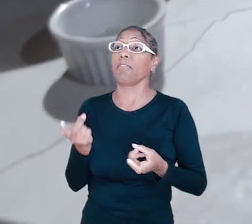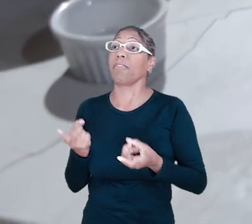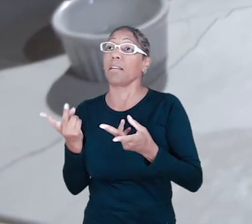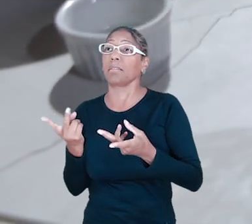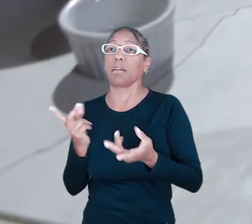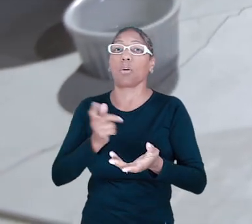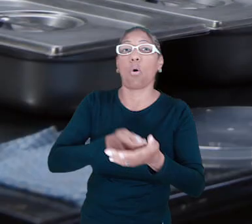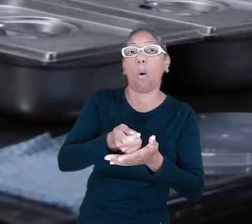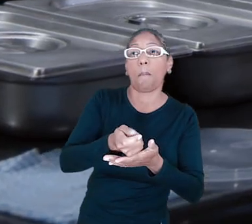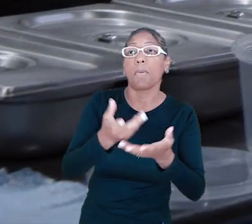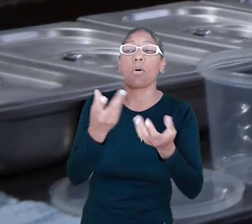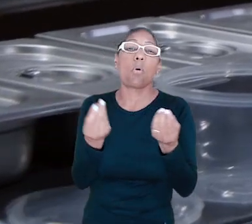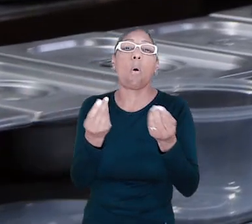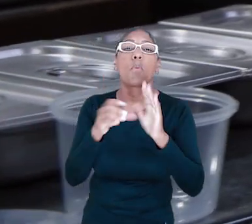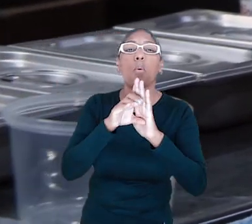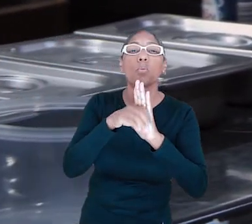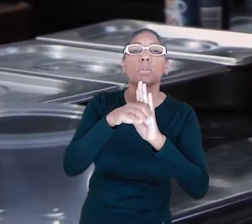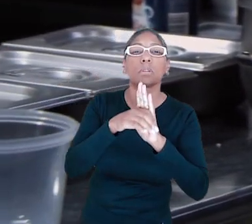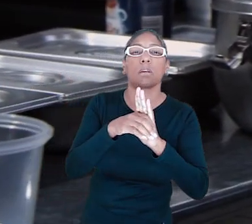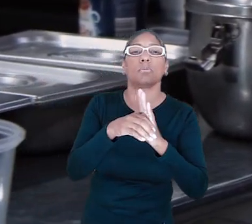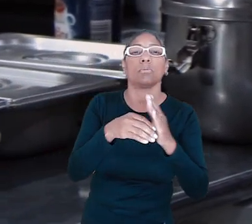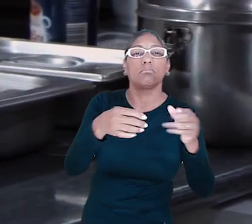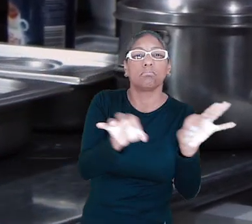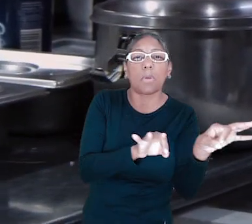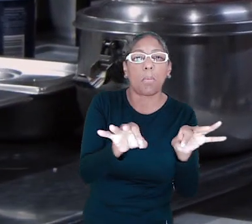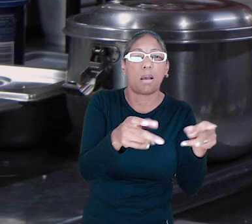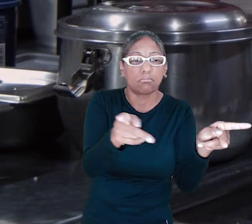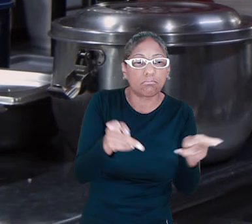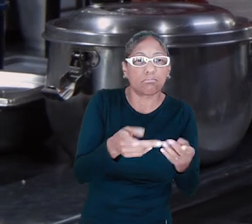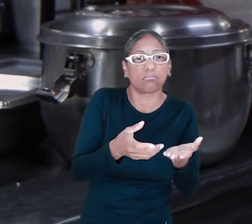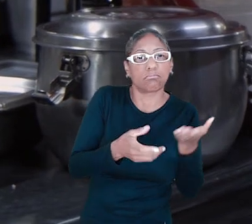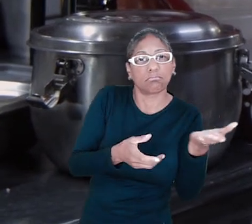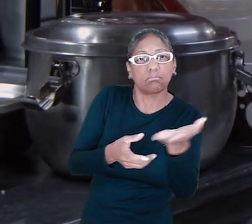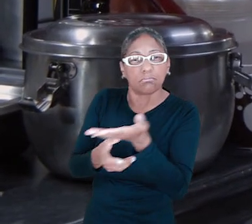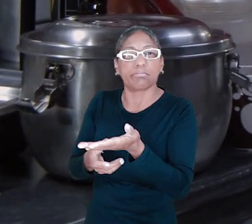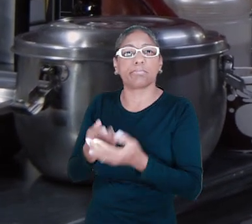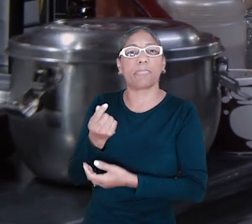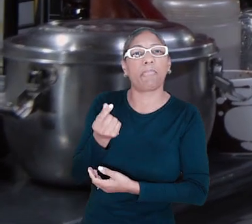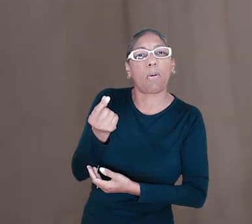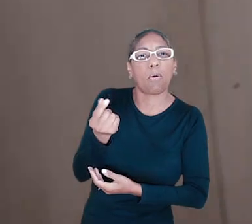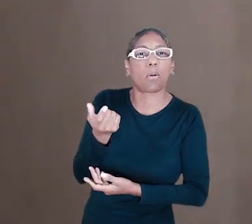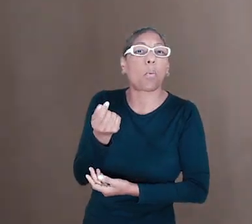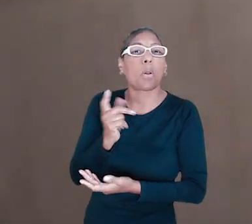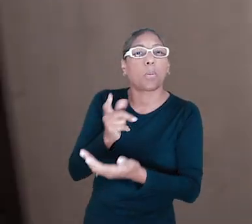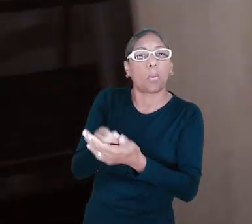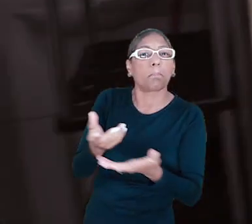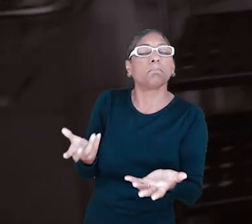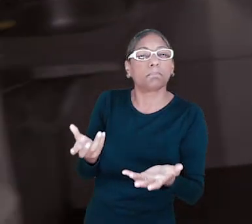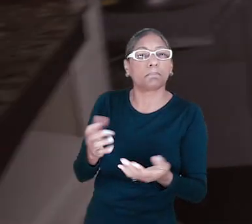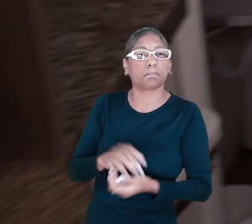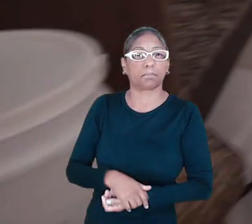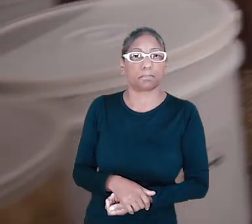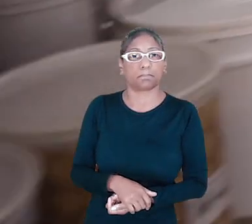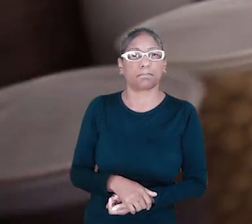muitos preços de venda, conceito do que servir, valores. Homem com touca e máscara